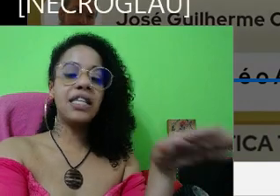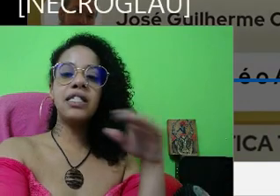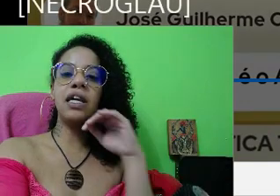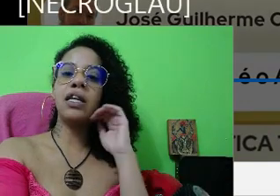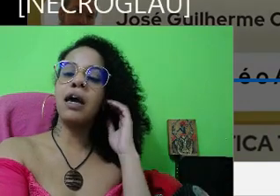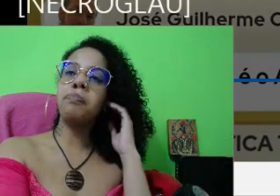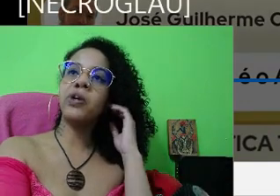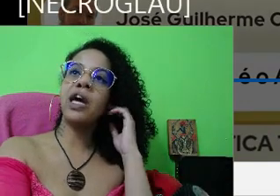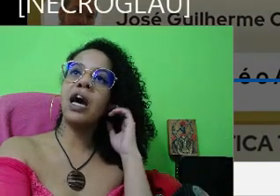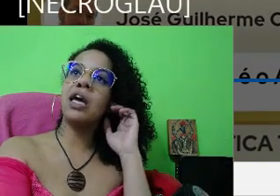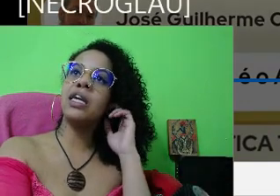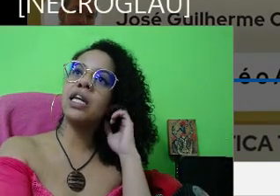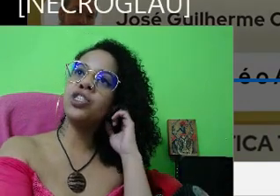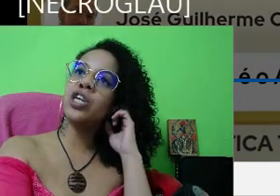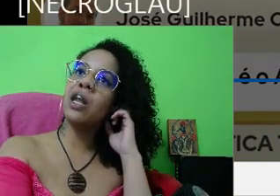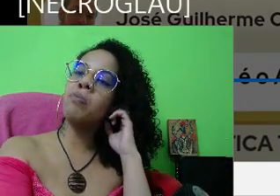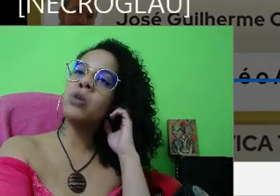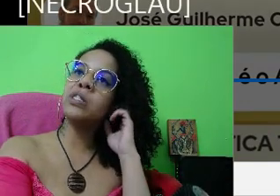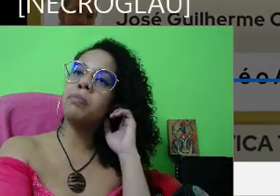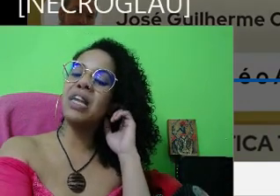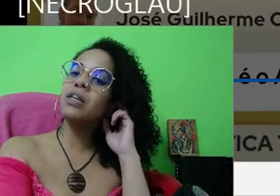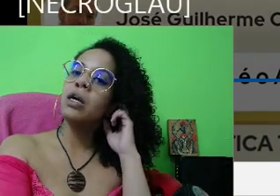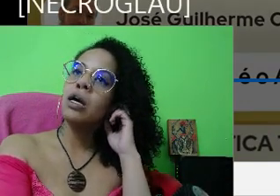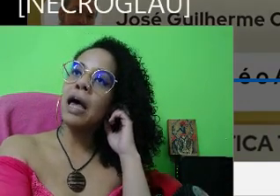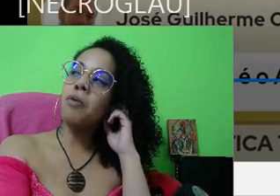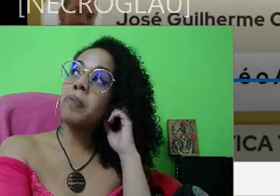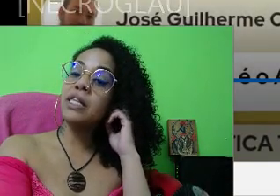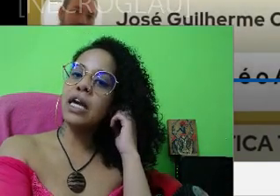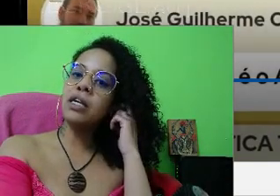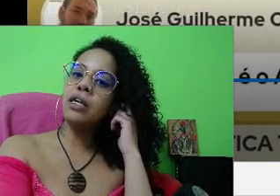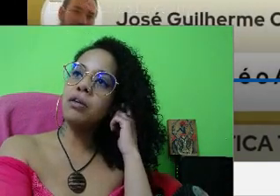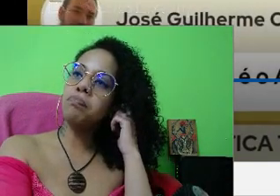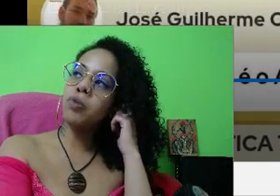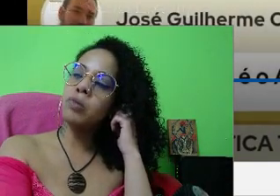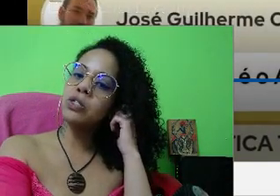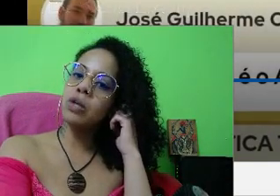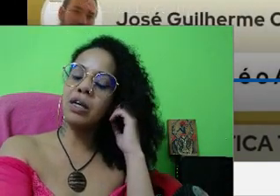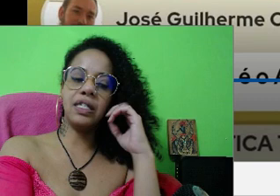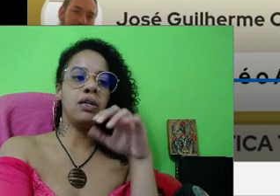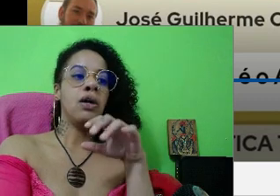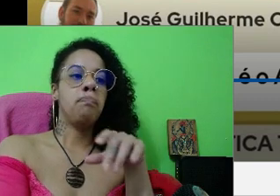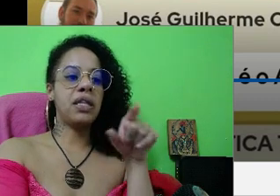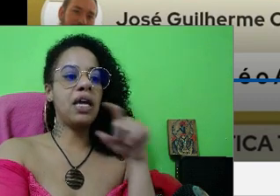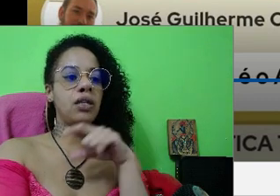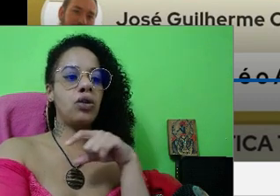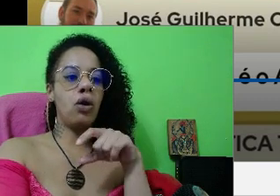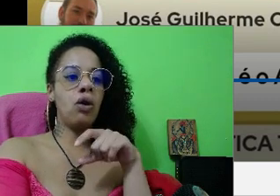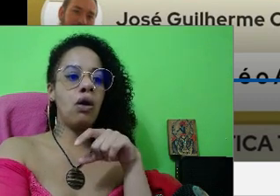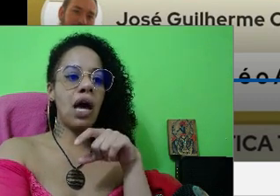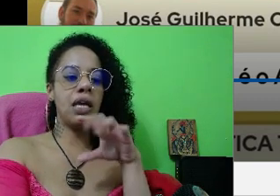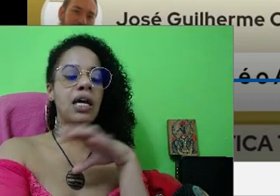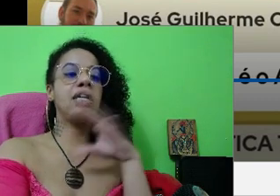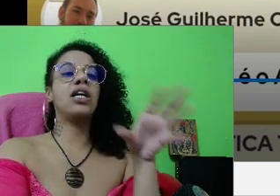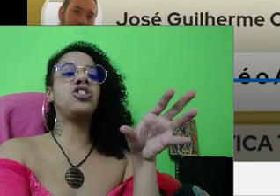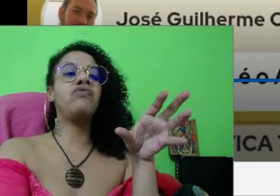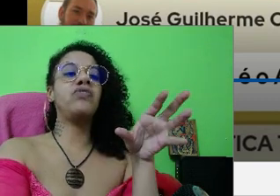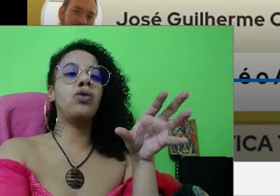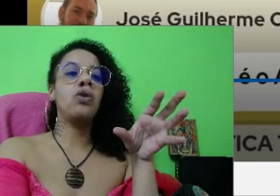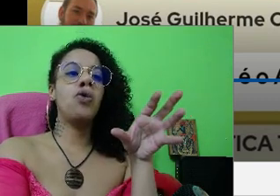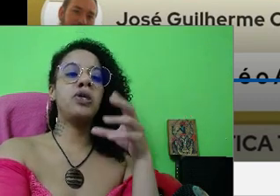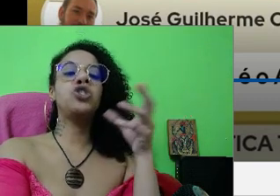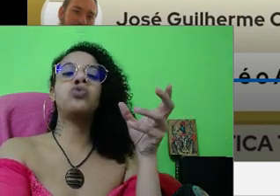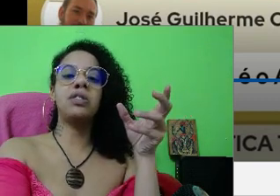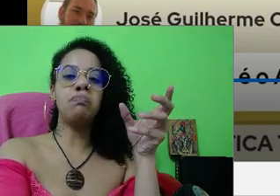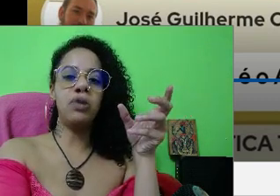assim né porque a igreja ela é uma coisa bem o PT que começou assim PT entrou aí a igreja